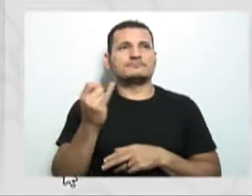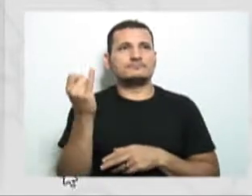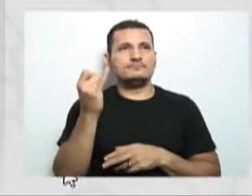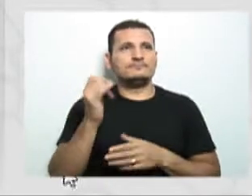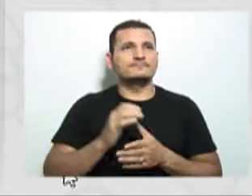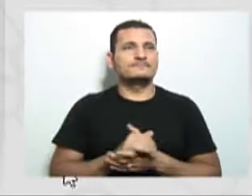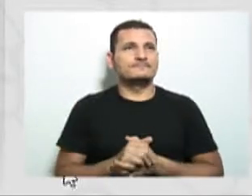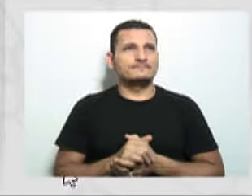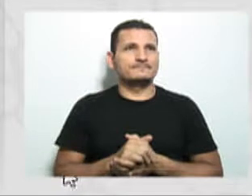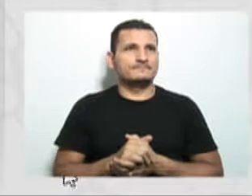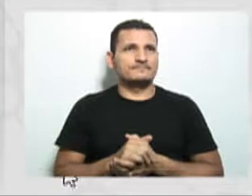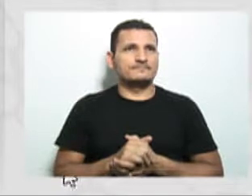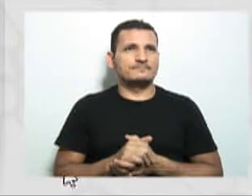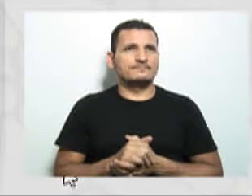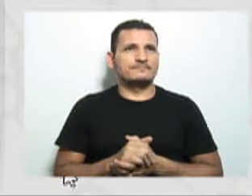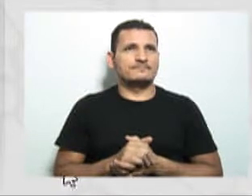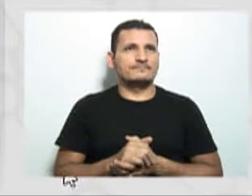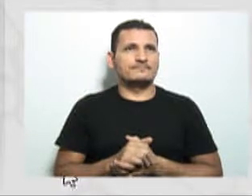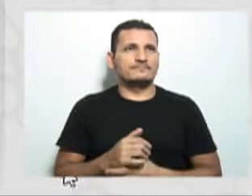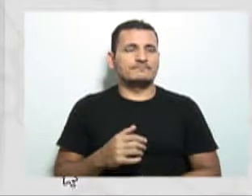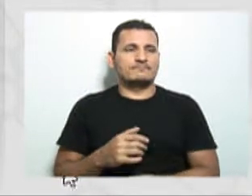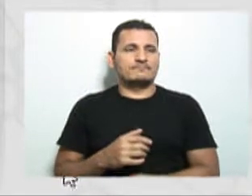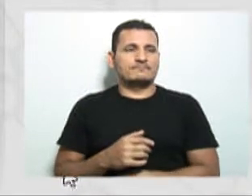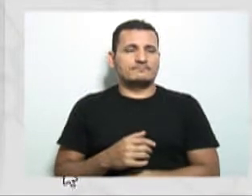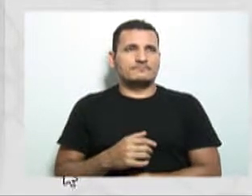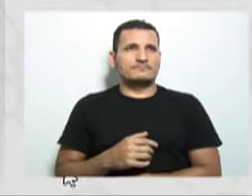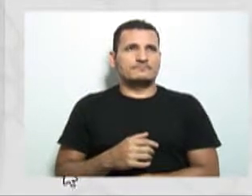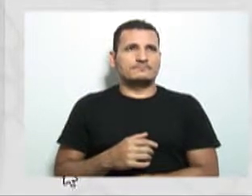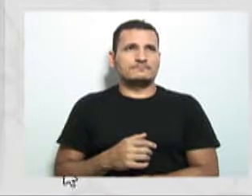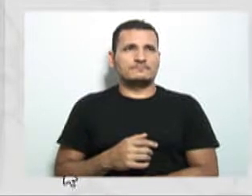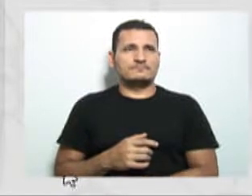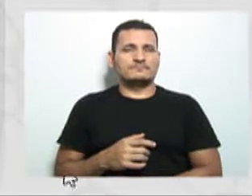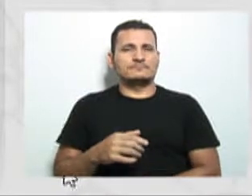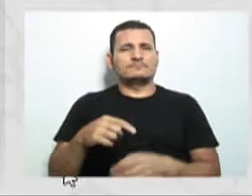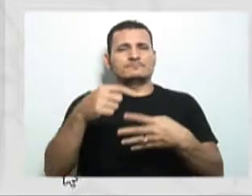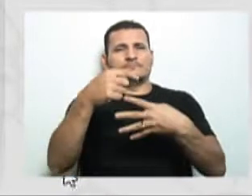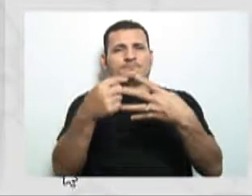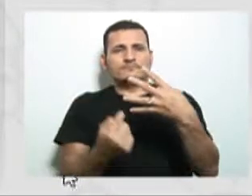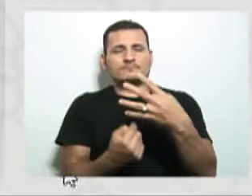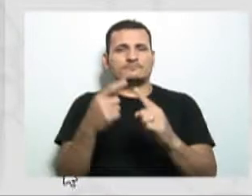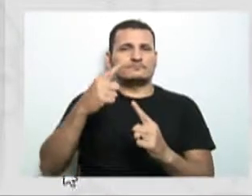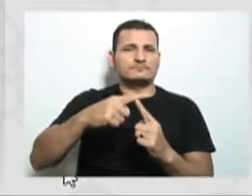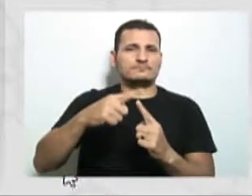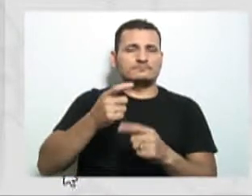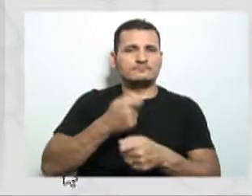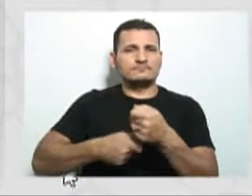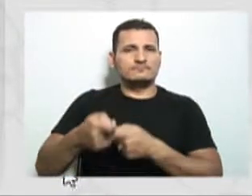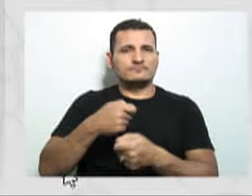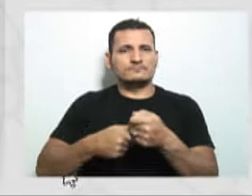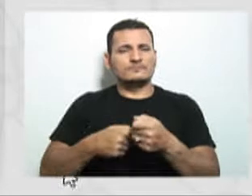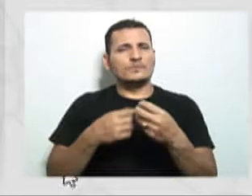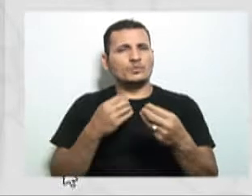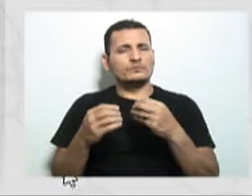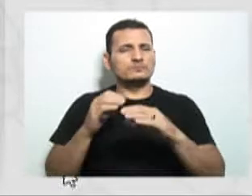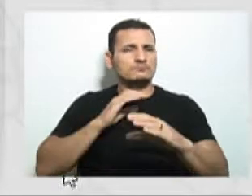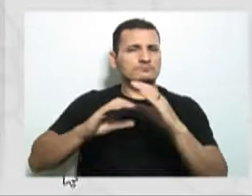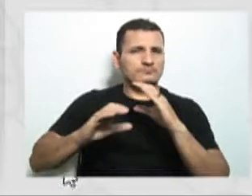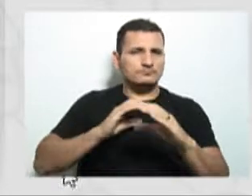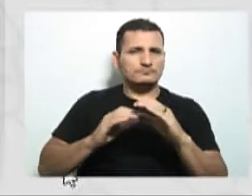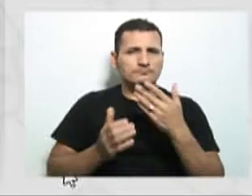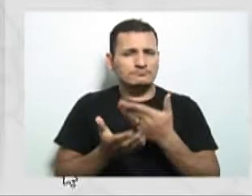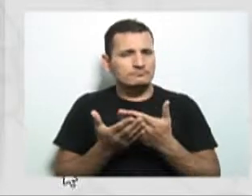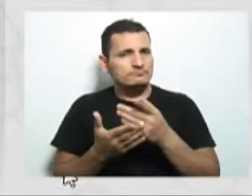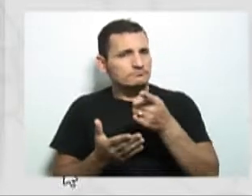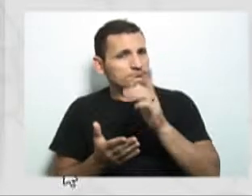daí. Tá bom? Vamos continuar? Olha aí. 4 estilos de negociadores e como se comunicar com eles. Estudou isso